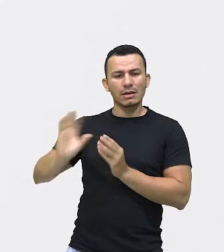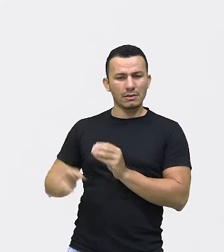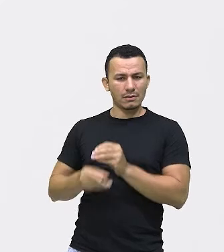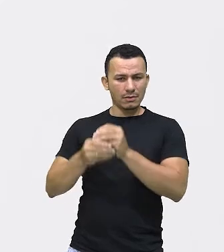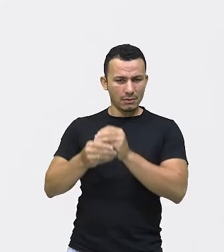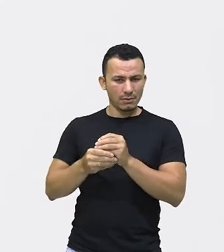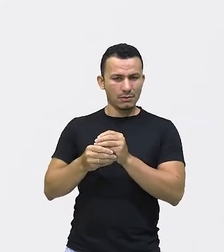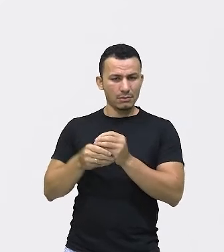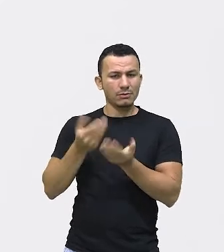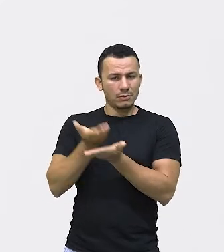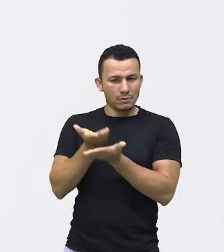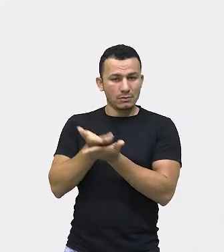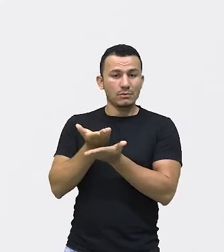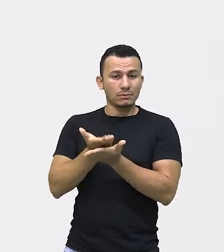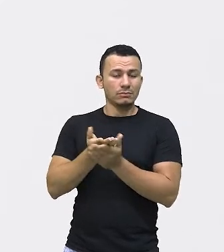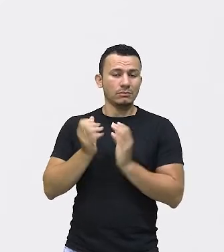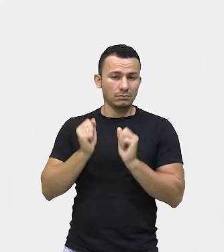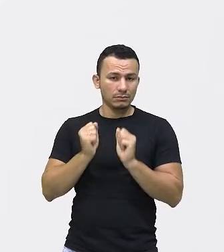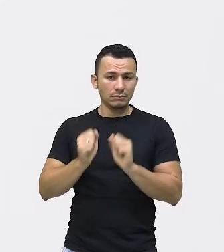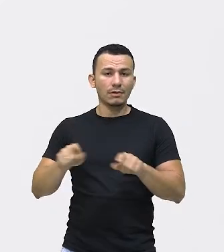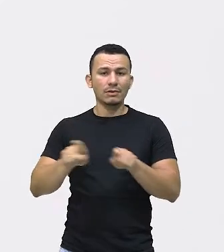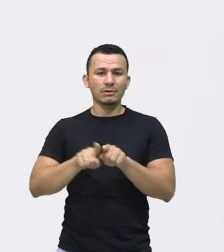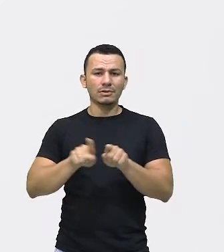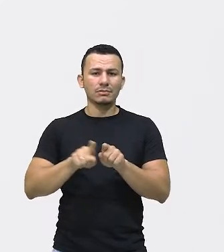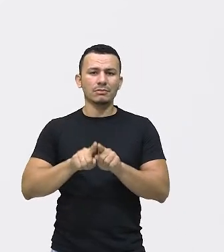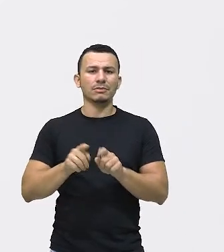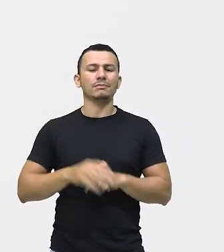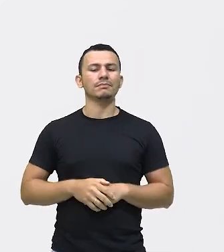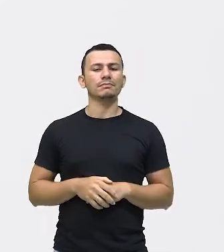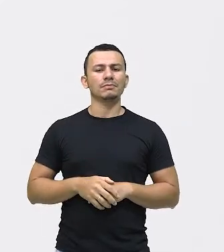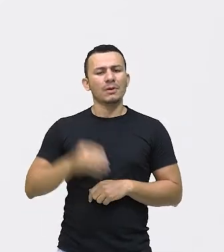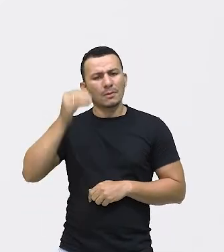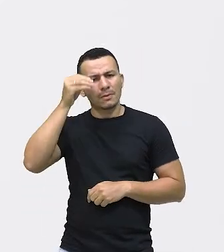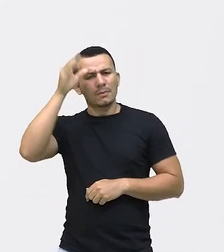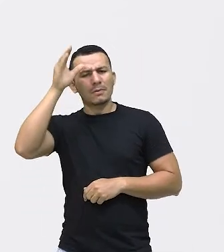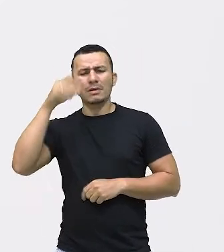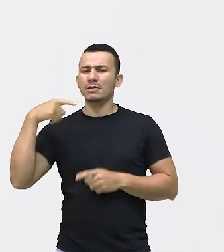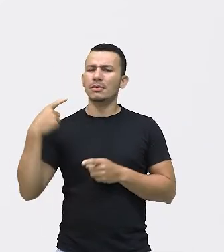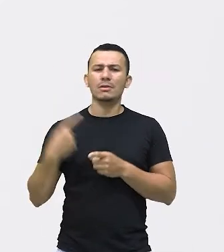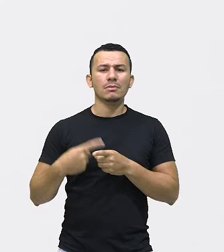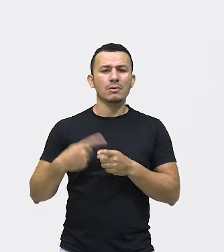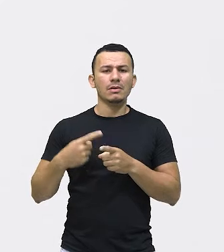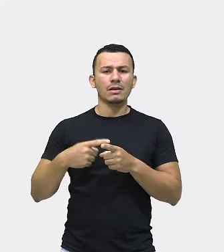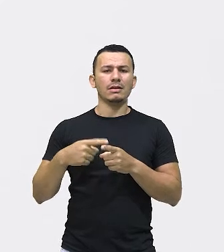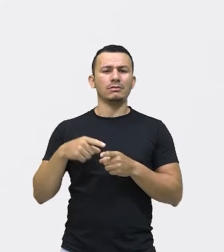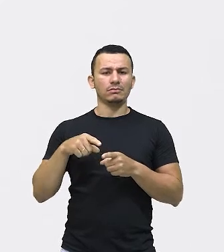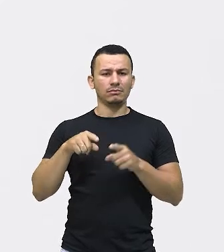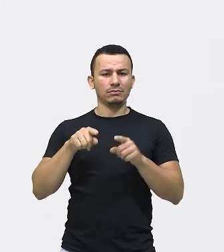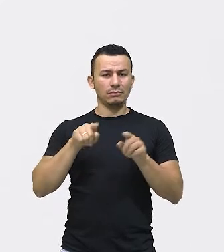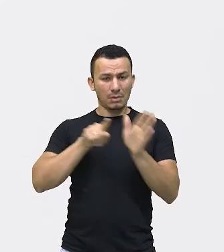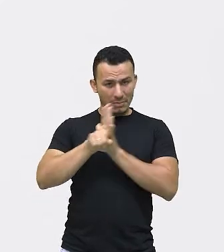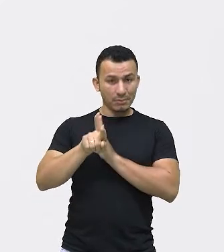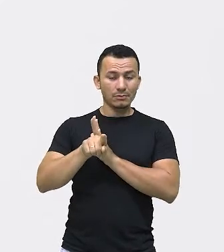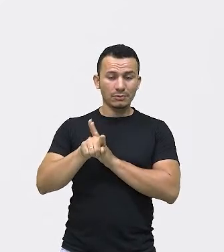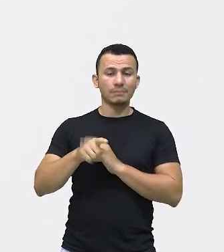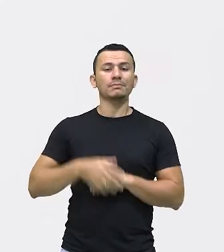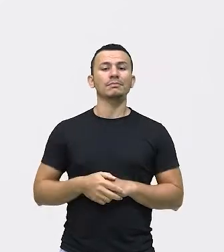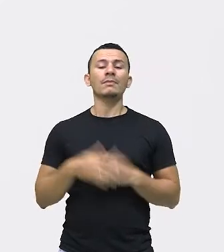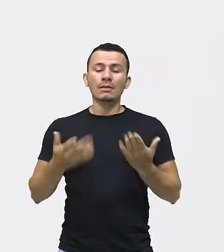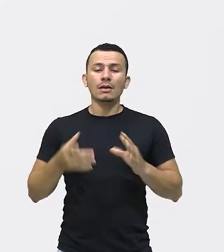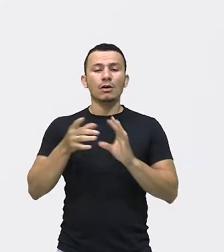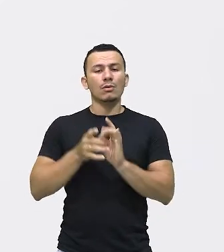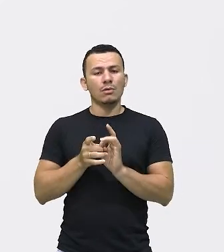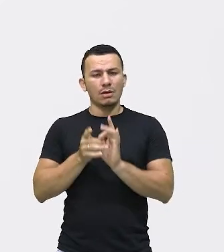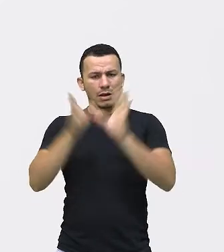complementar aí o seu estudo, né? Ficar ali bem entendido o porquê da questão. Então, apenas os homens livres que